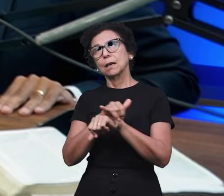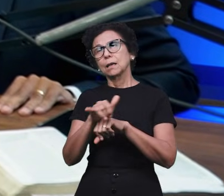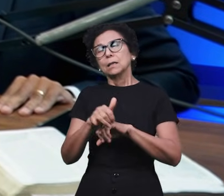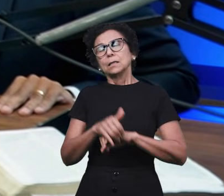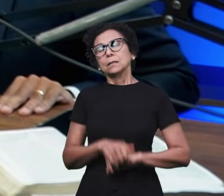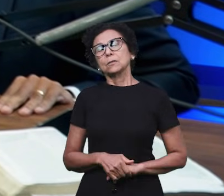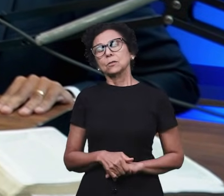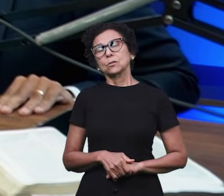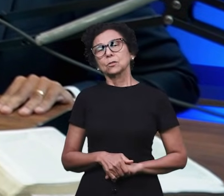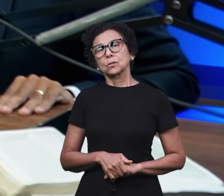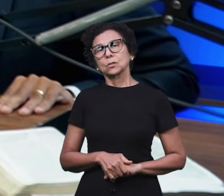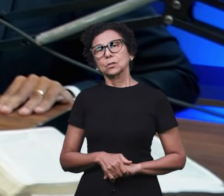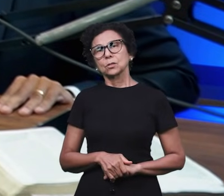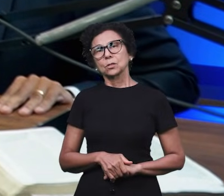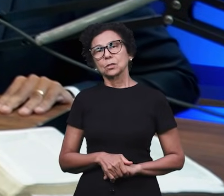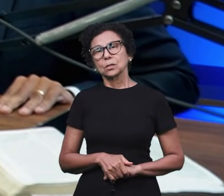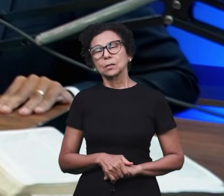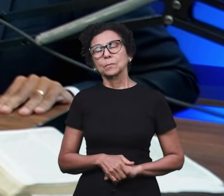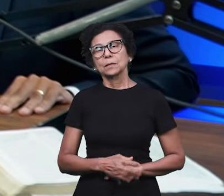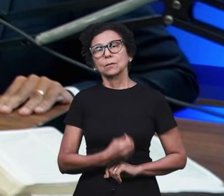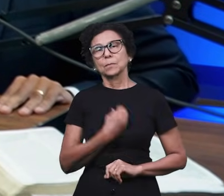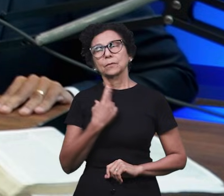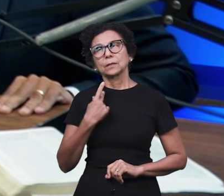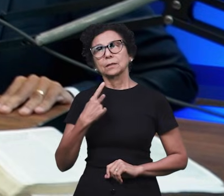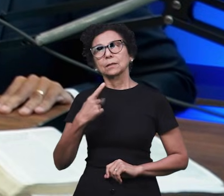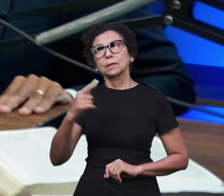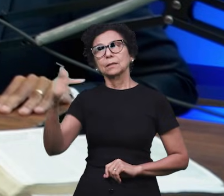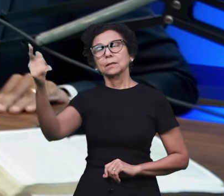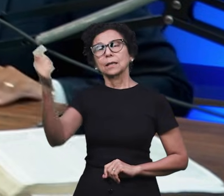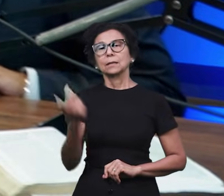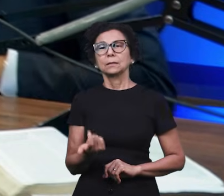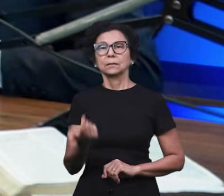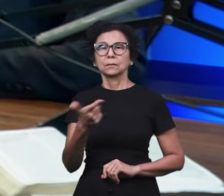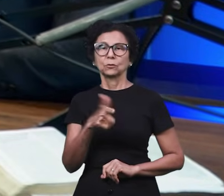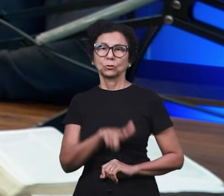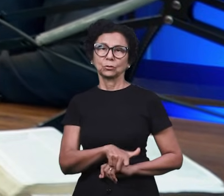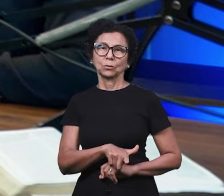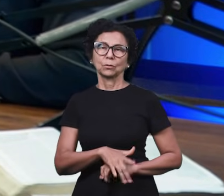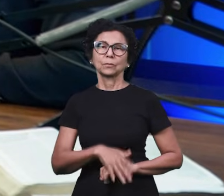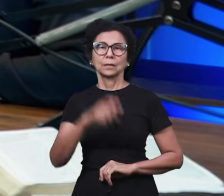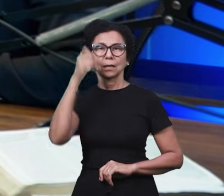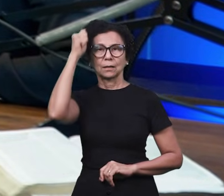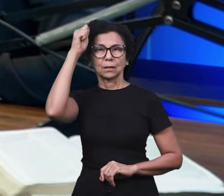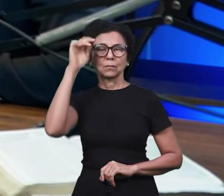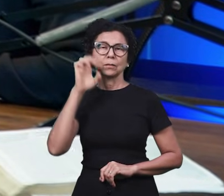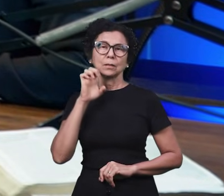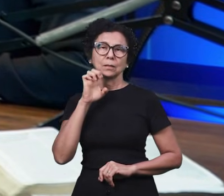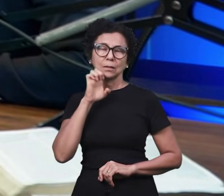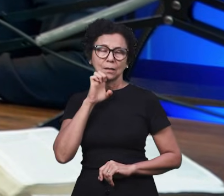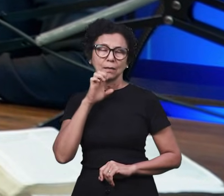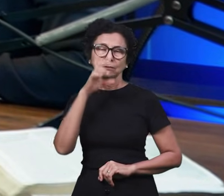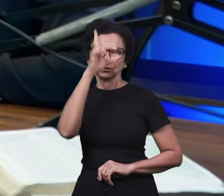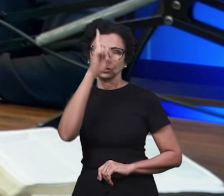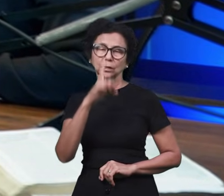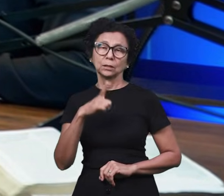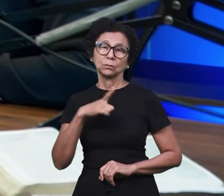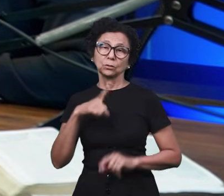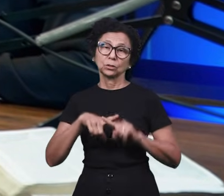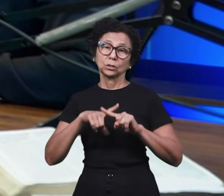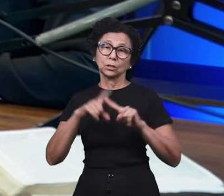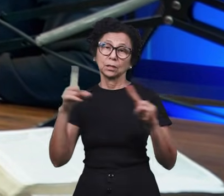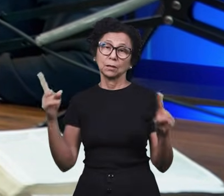visão eterna para o homem que estava corrompido, né? E Jesus, há um texto bíblico aqui que